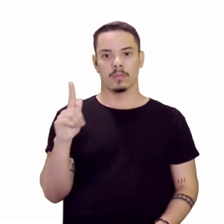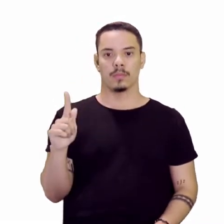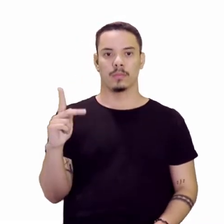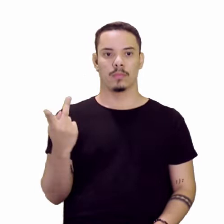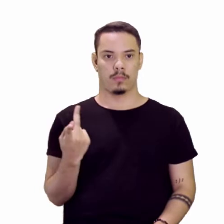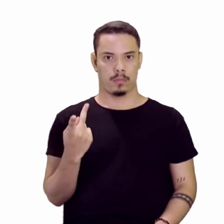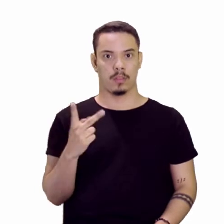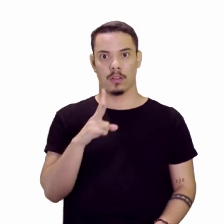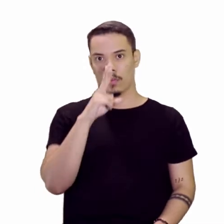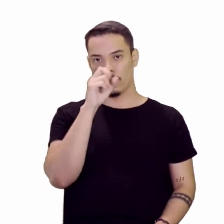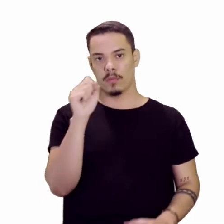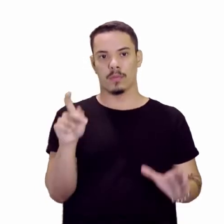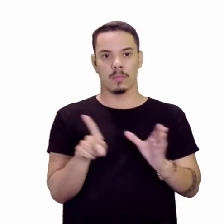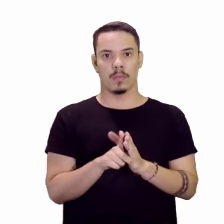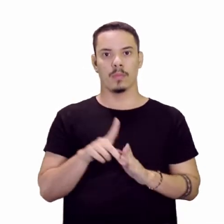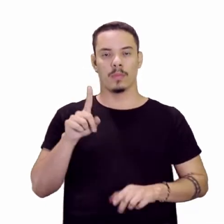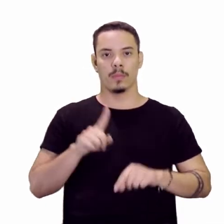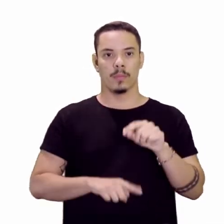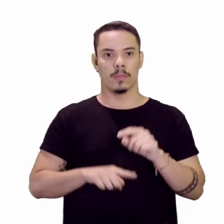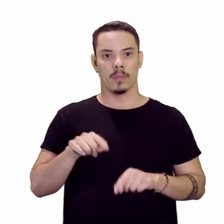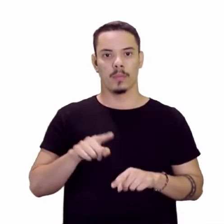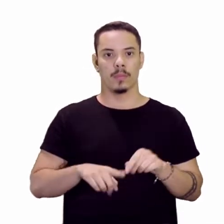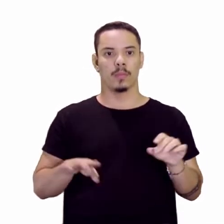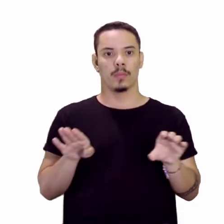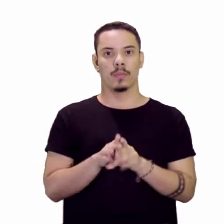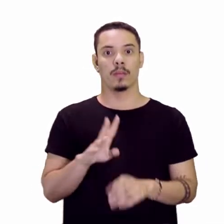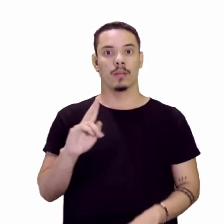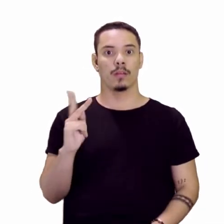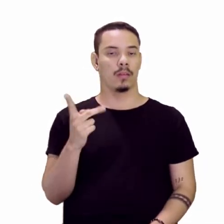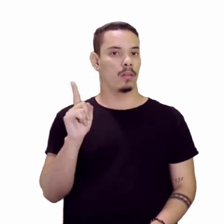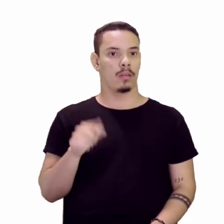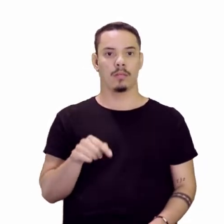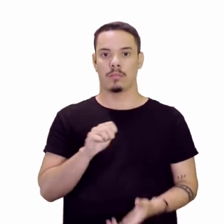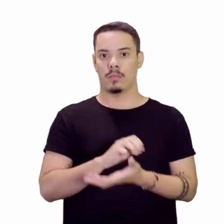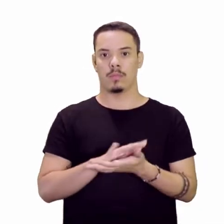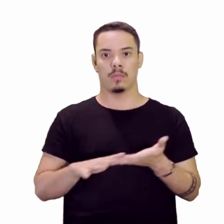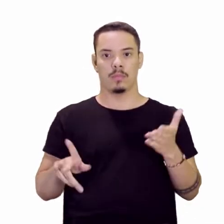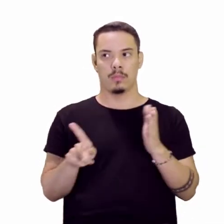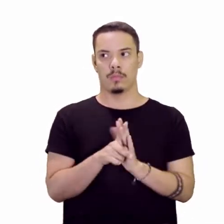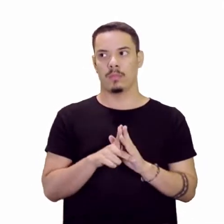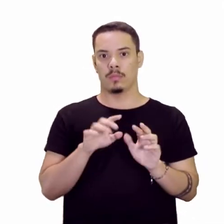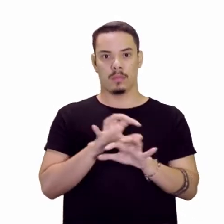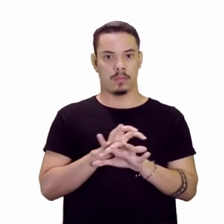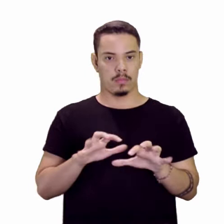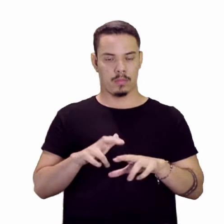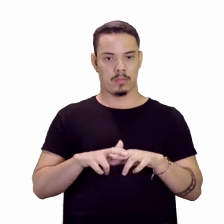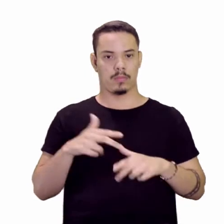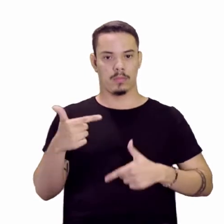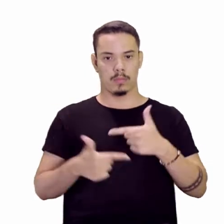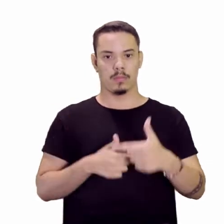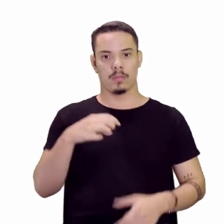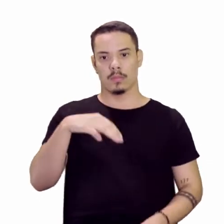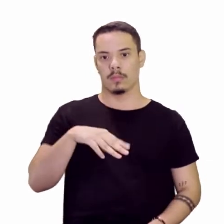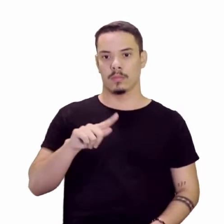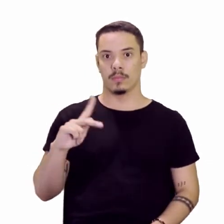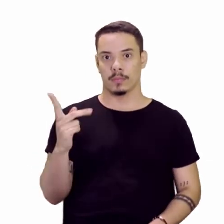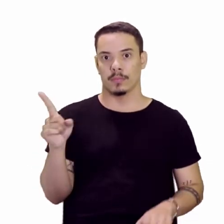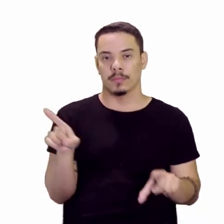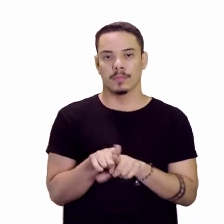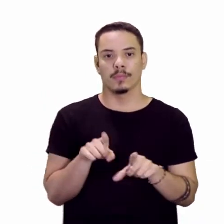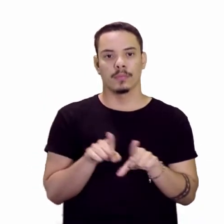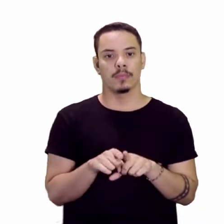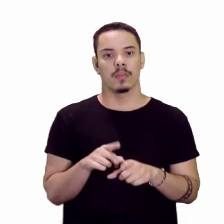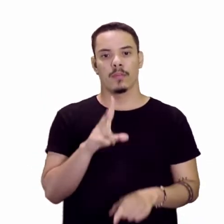força que atua sobre o objeto, e h é o deslocamento na vertical, né? Então o trabalho é dado por mgh também,